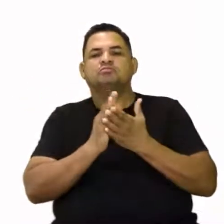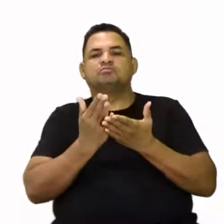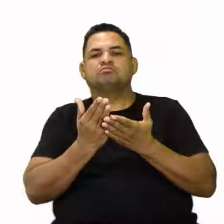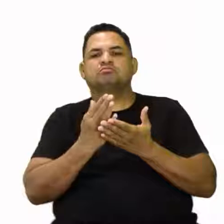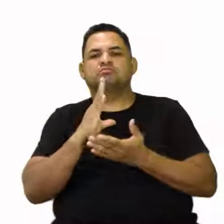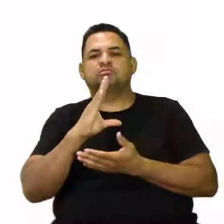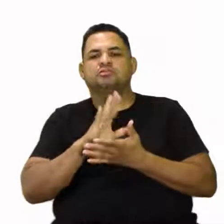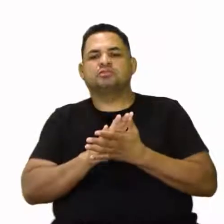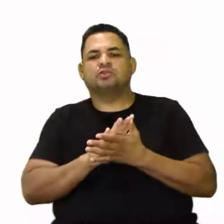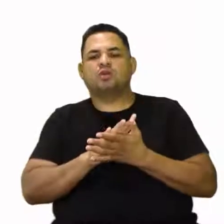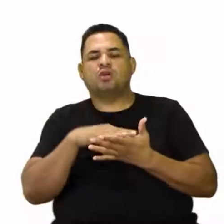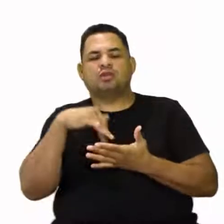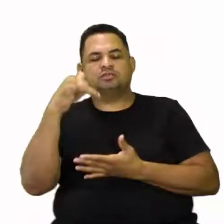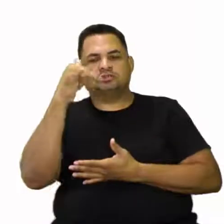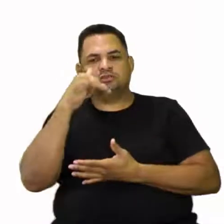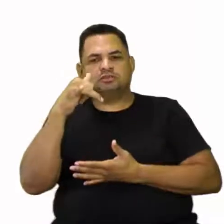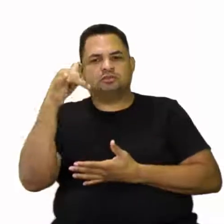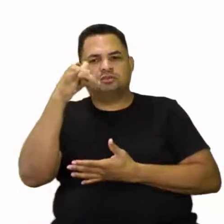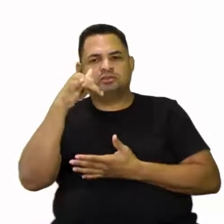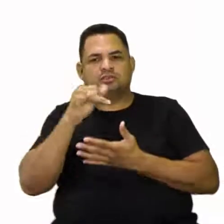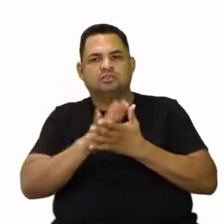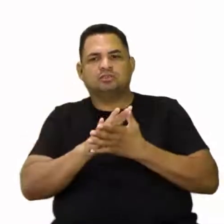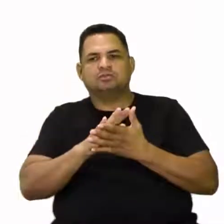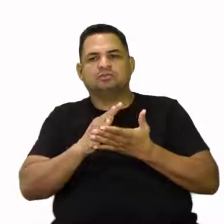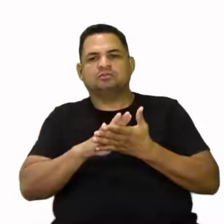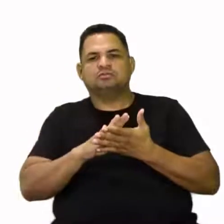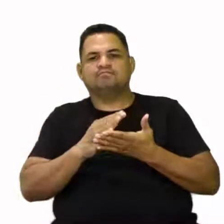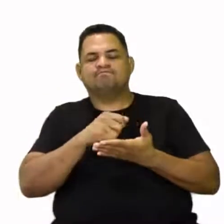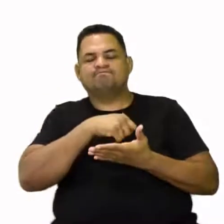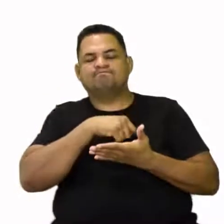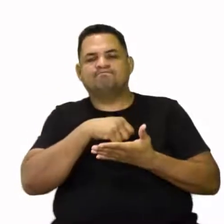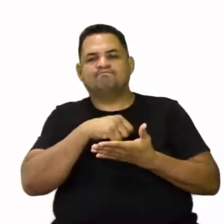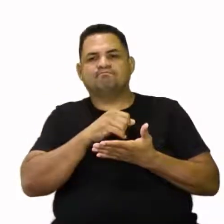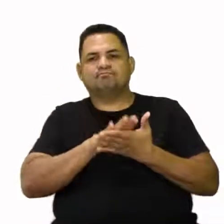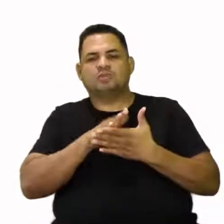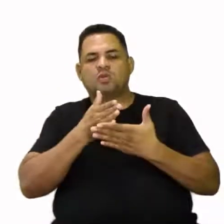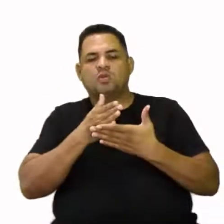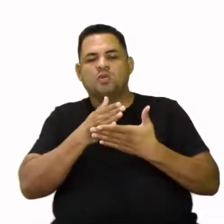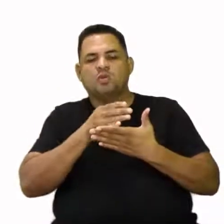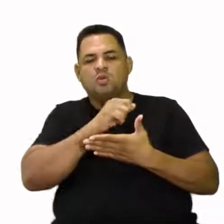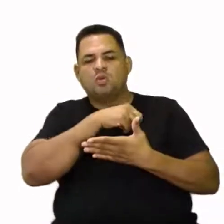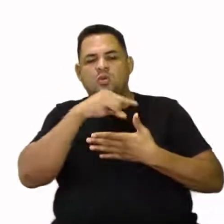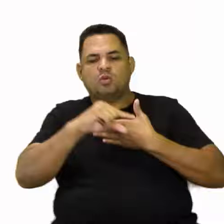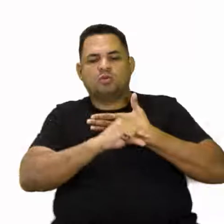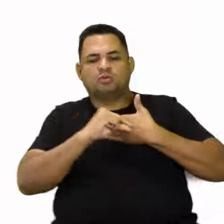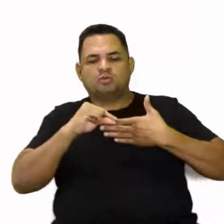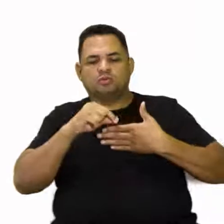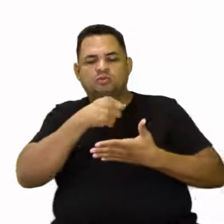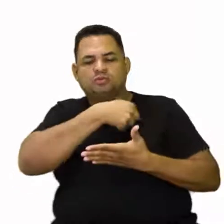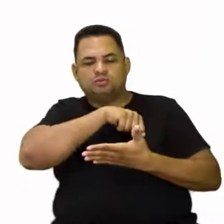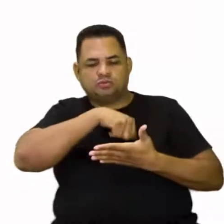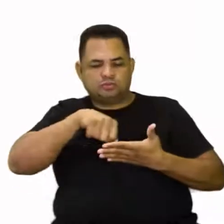tinham naquela época. Isso como mesmo. escritor, para que ele entrasse numa busca...